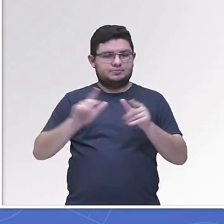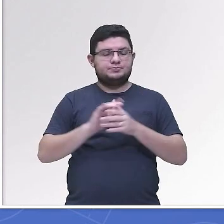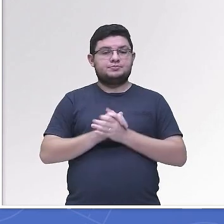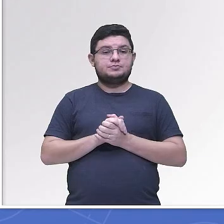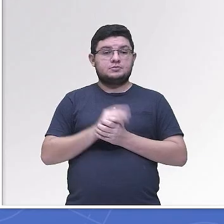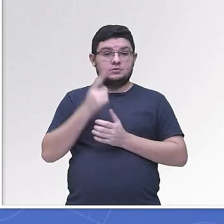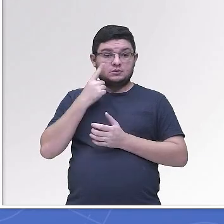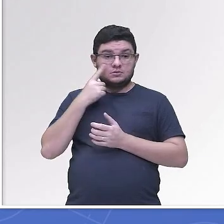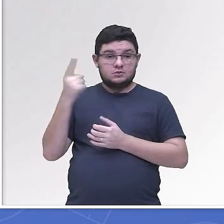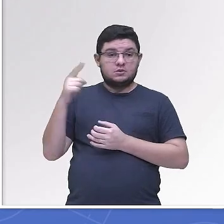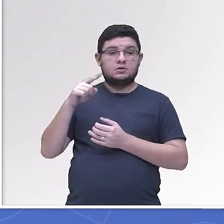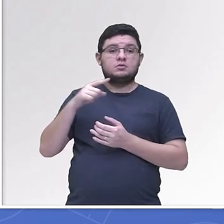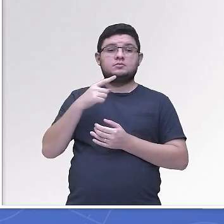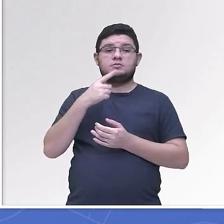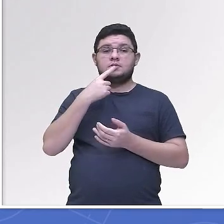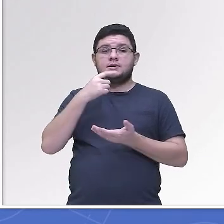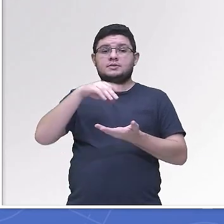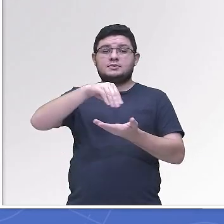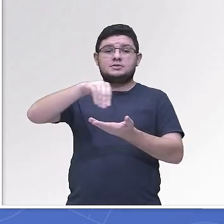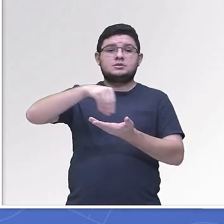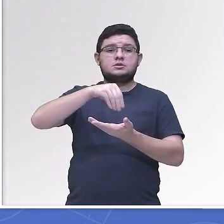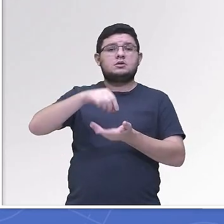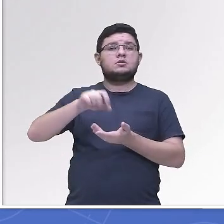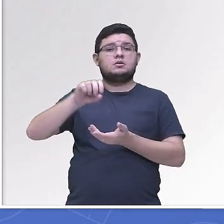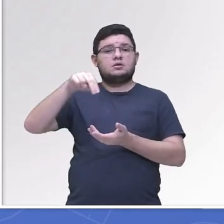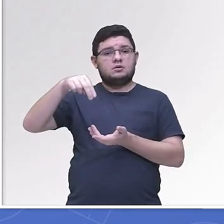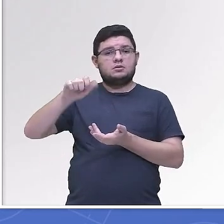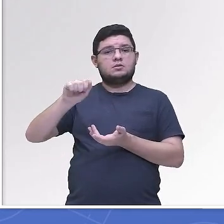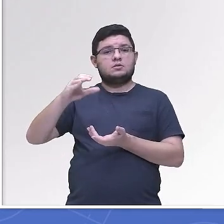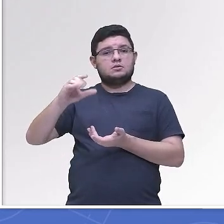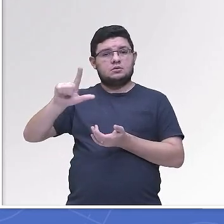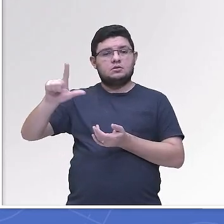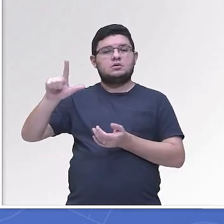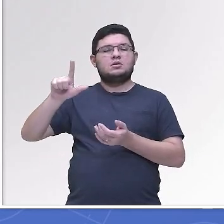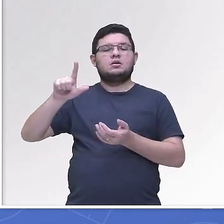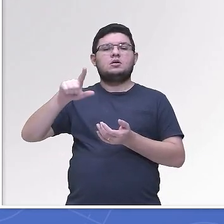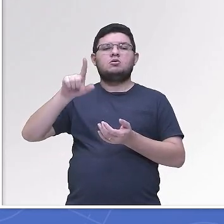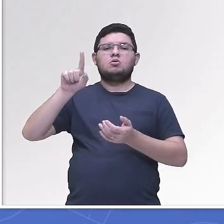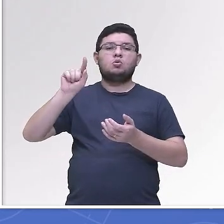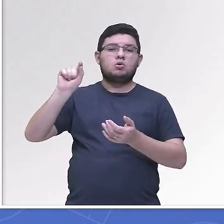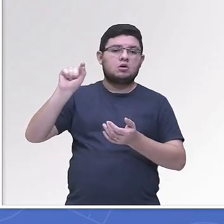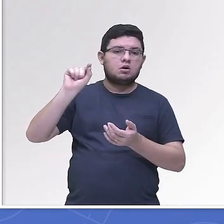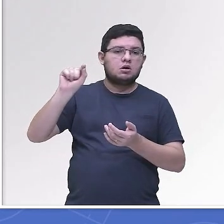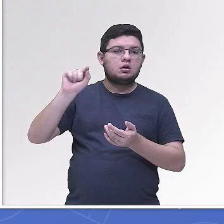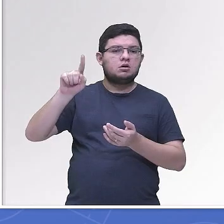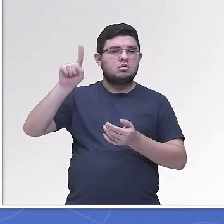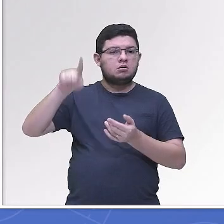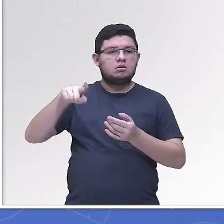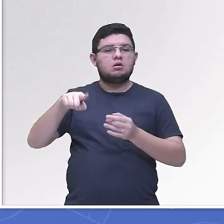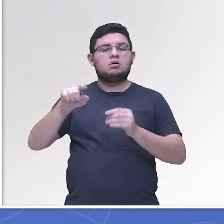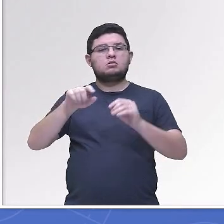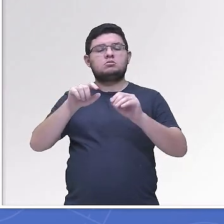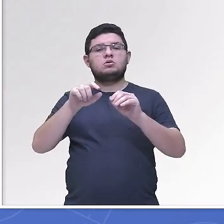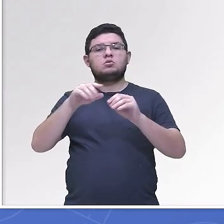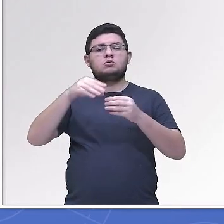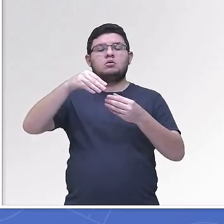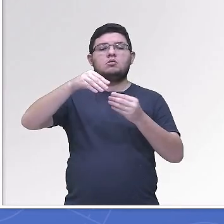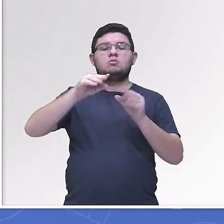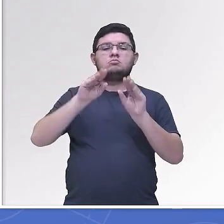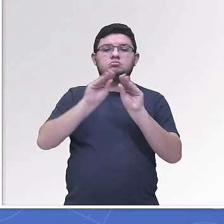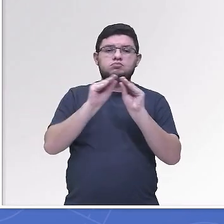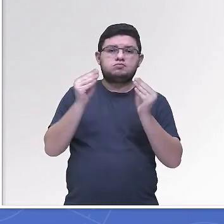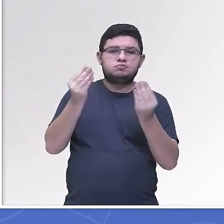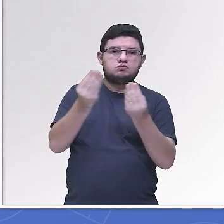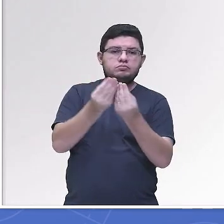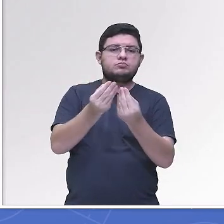O sal, o NaCl, cloreto de sódio, sal de cozinha. É uma substância composta, desculpa. É uma